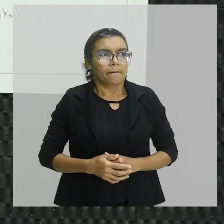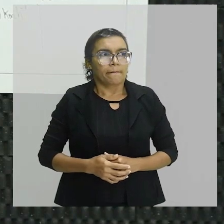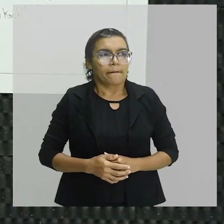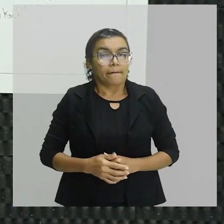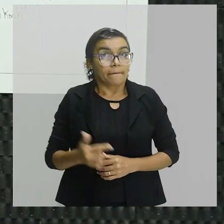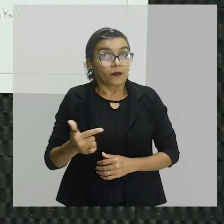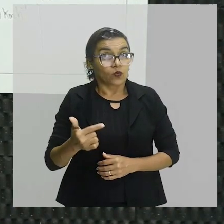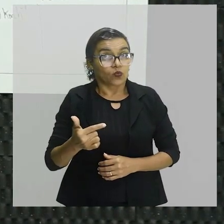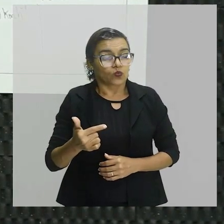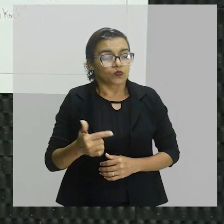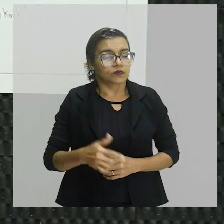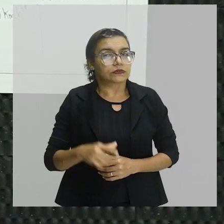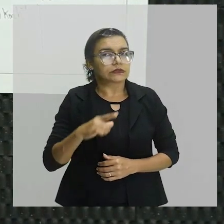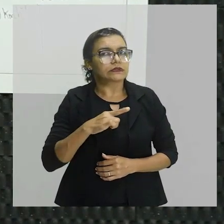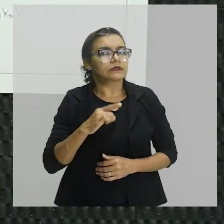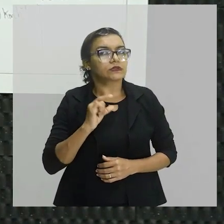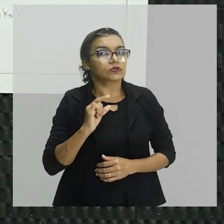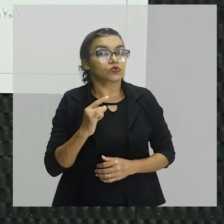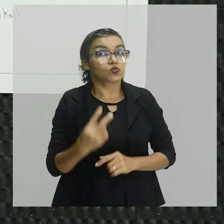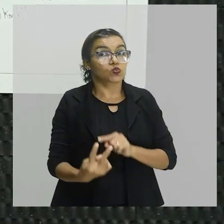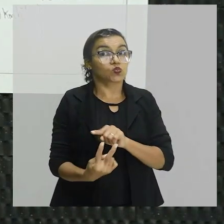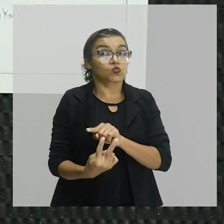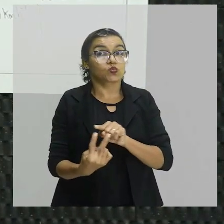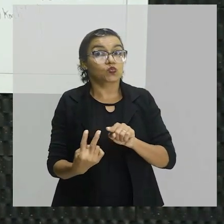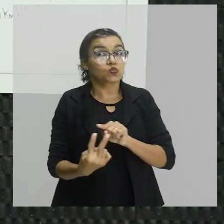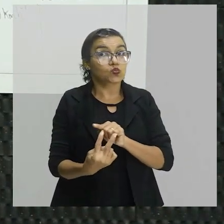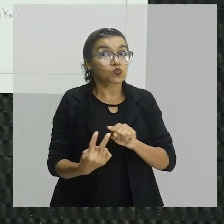2, são dois